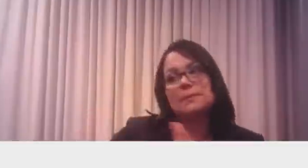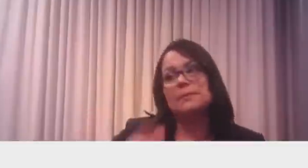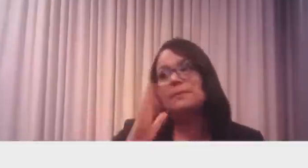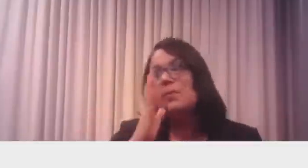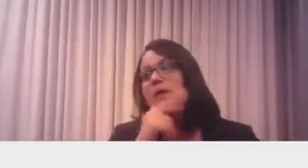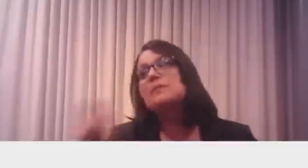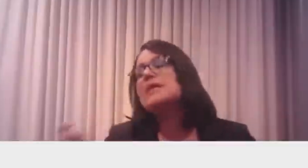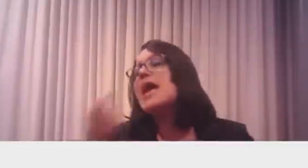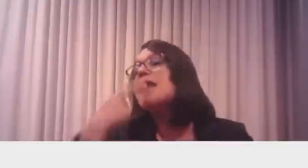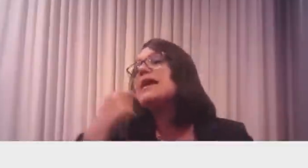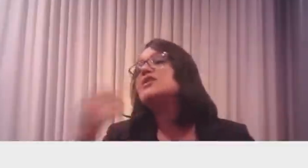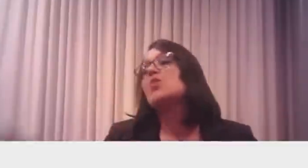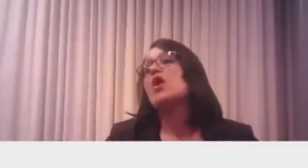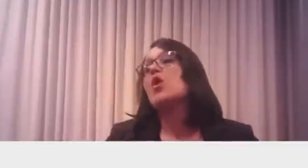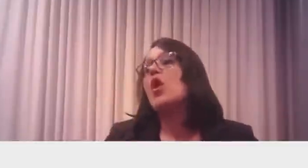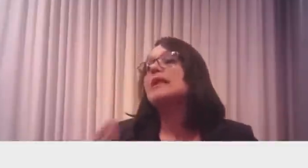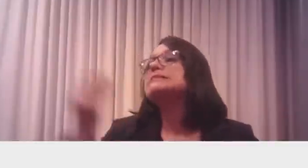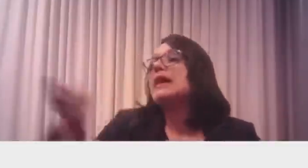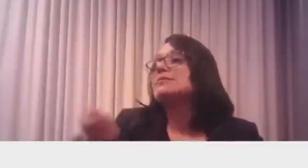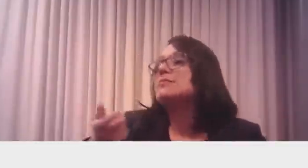Tem que tomar alguma coisa. Vamos tomar esse aqui.